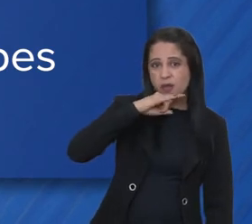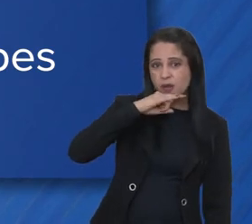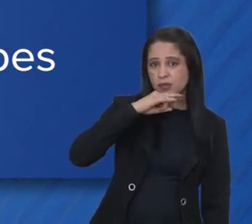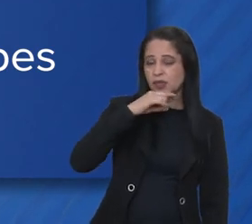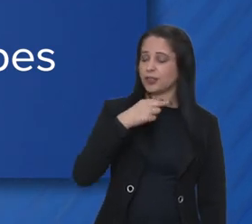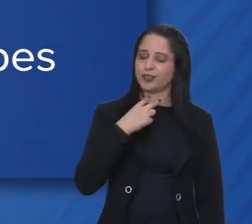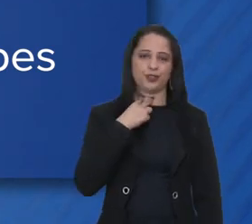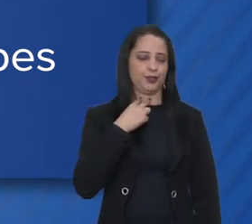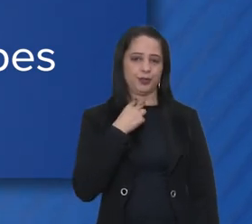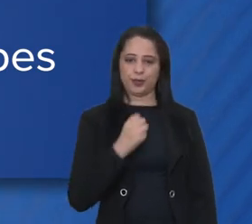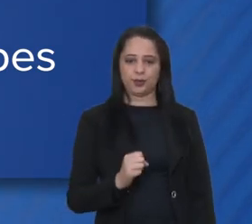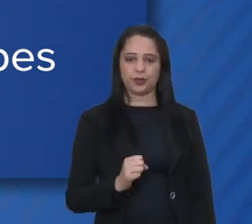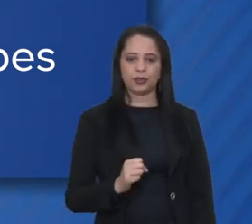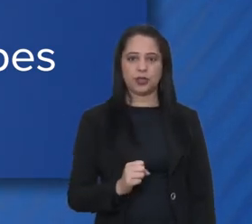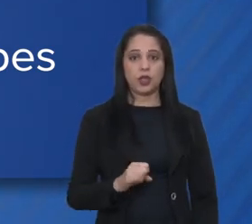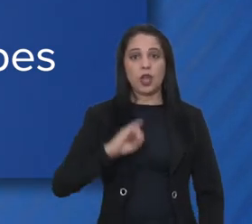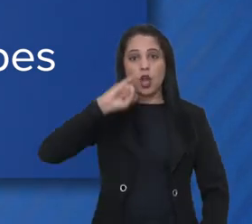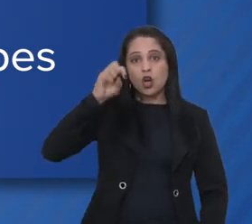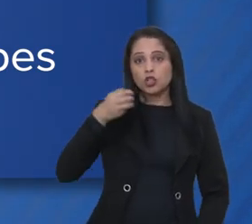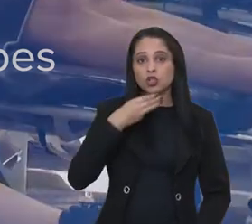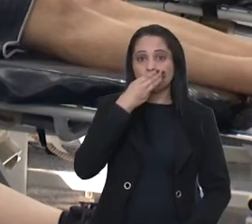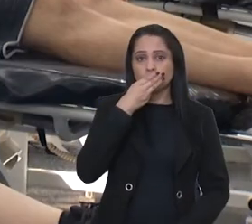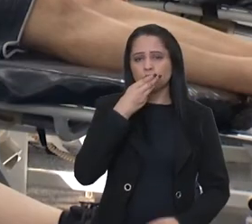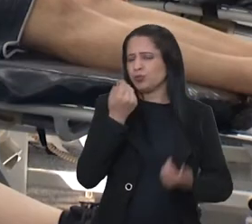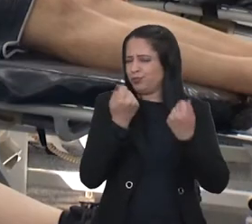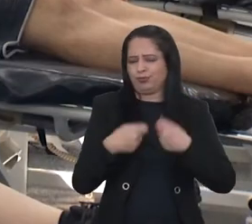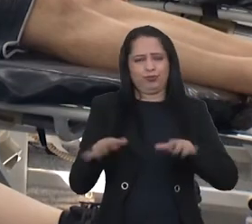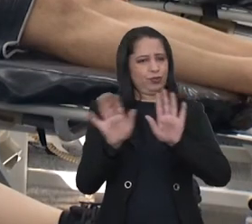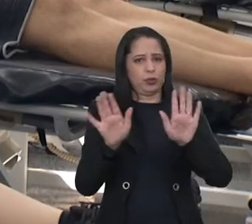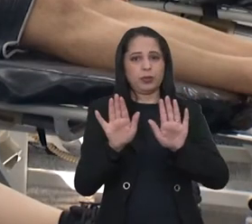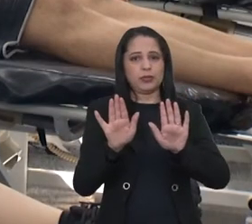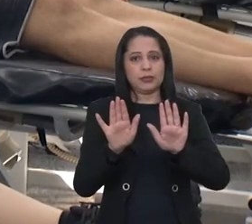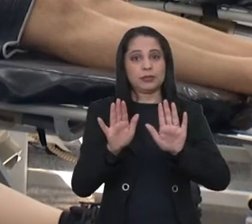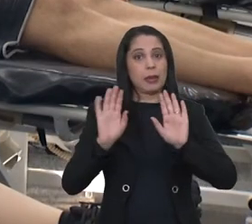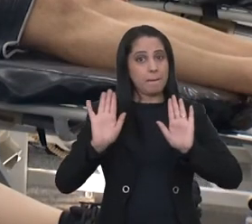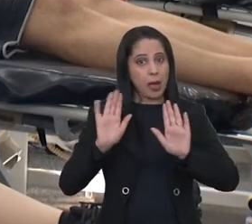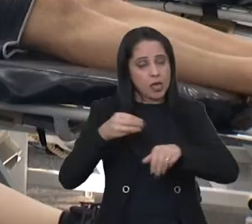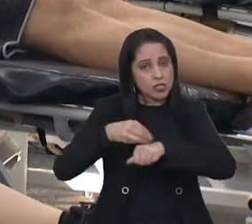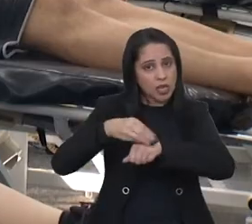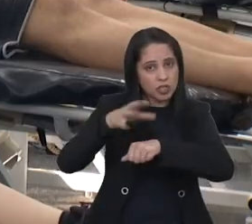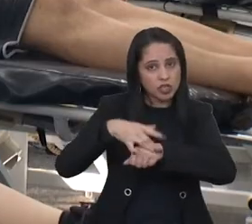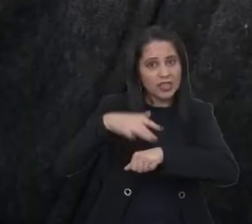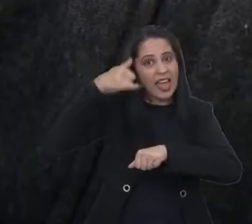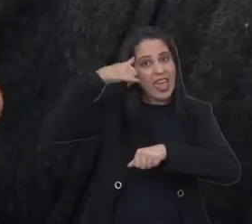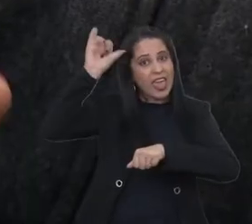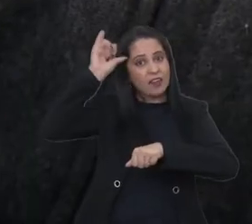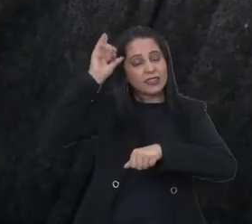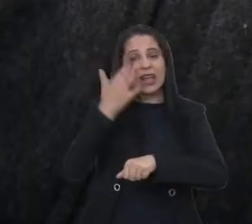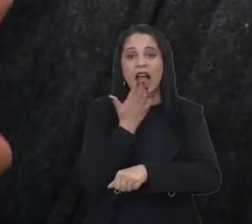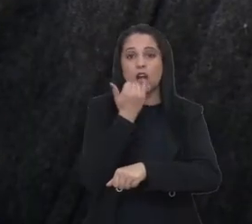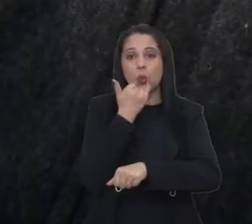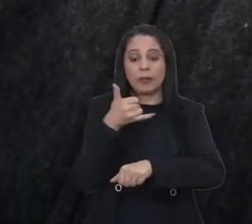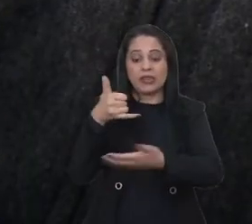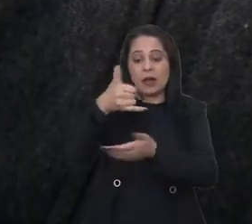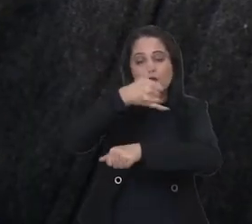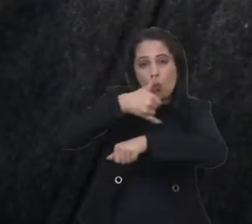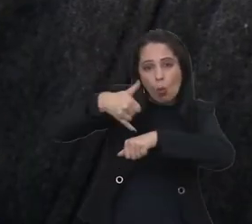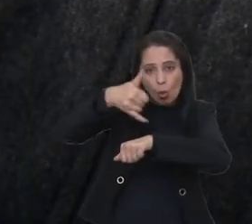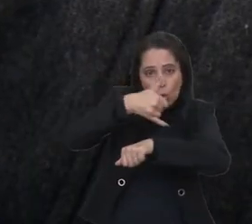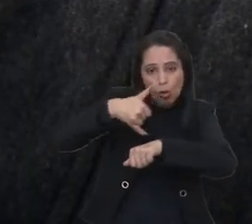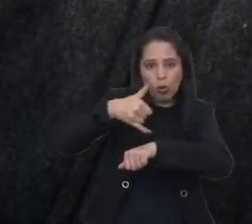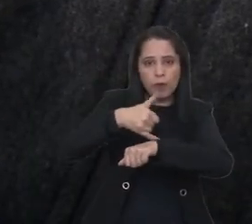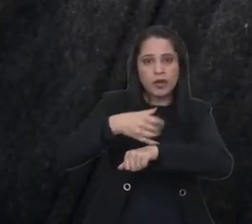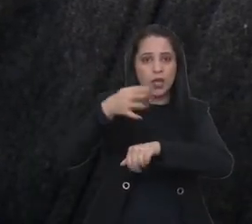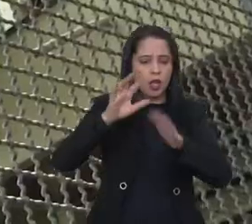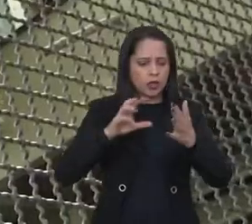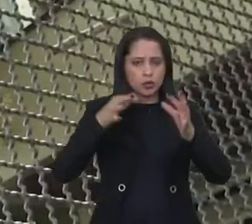ingeriram bebida alcoólica até 12 horas antes da doação quanto ao jejum ele não é necessário mas o recomendado é que se evite